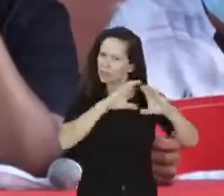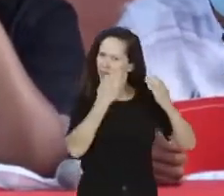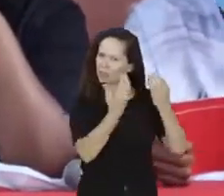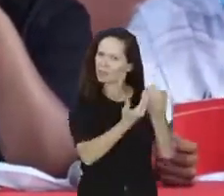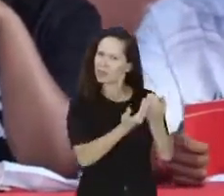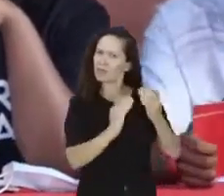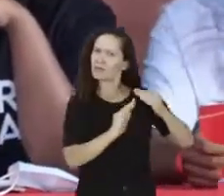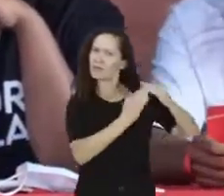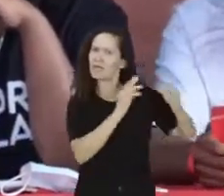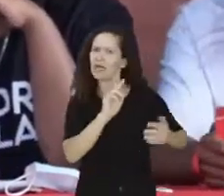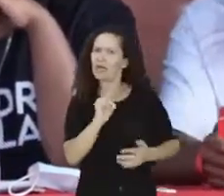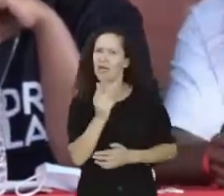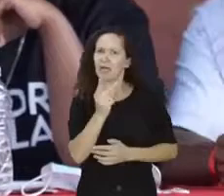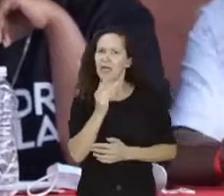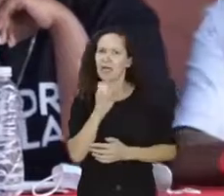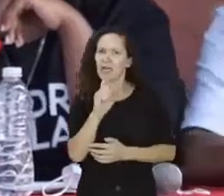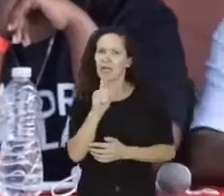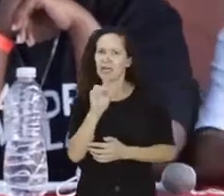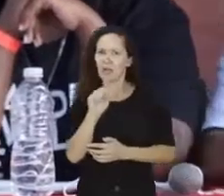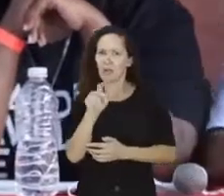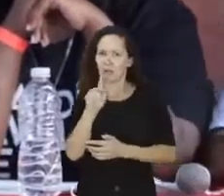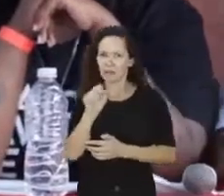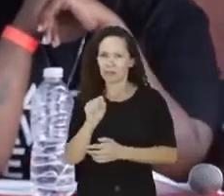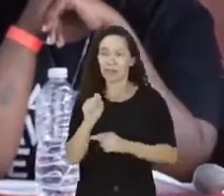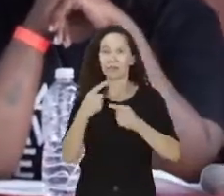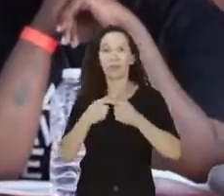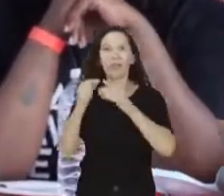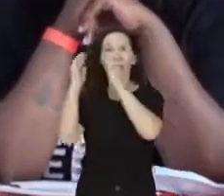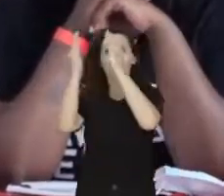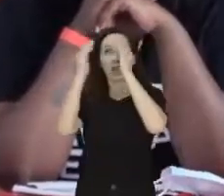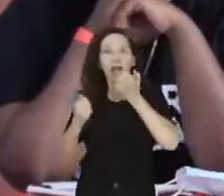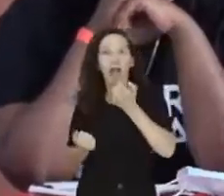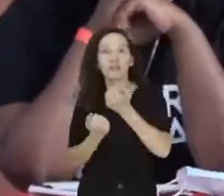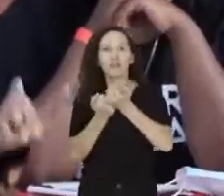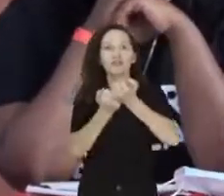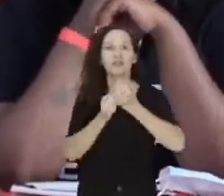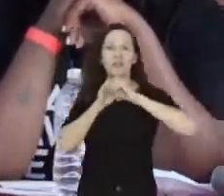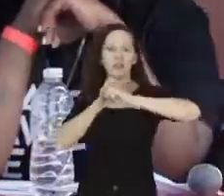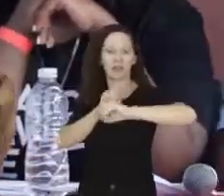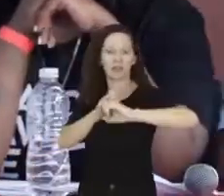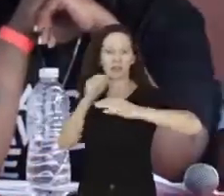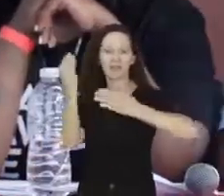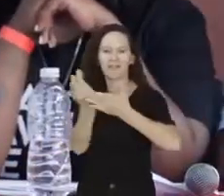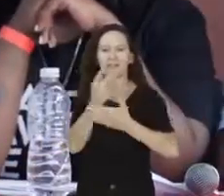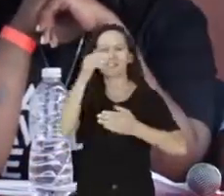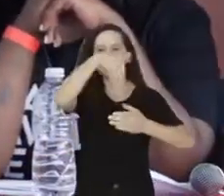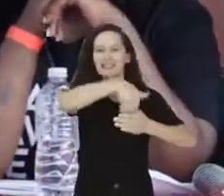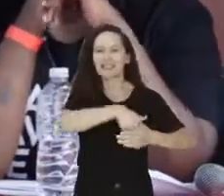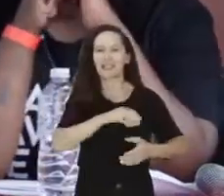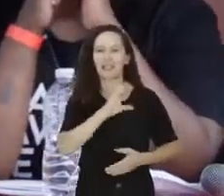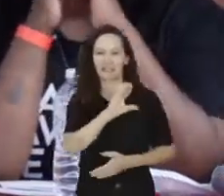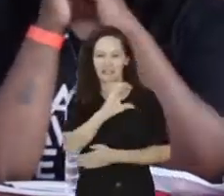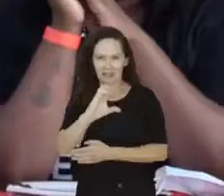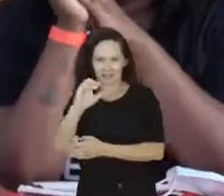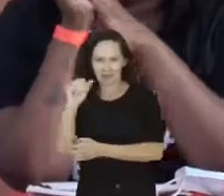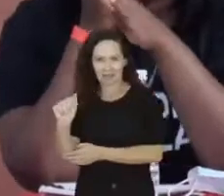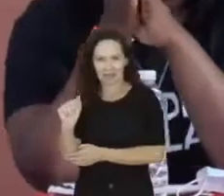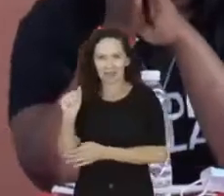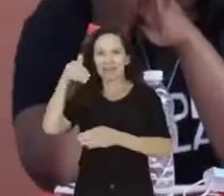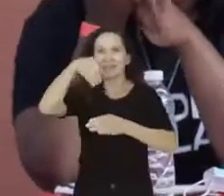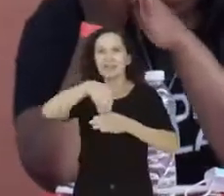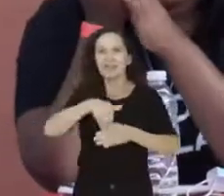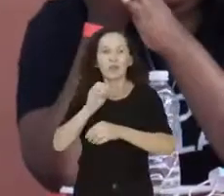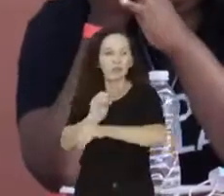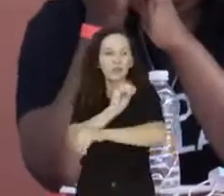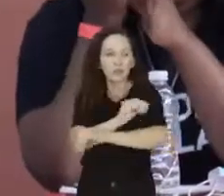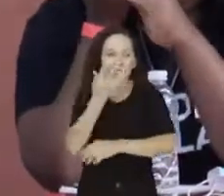biblioteca, ela auxilia na educação que acontece, aliás, dentro dos CCAs, dentro das creches. As crianças